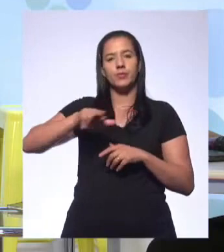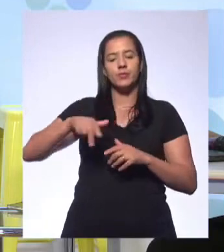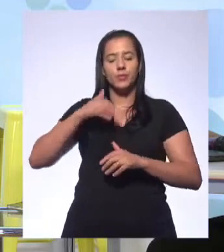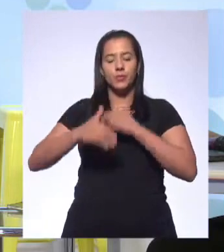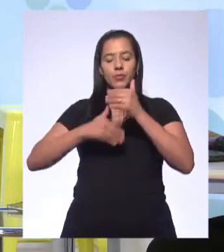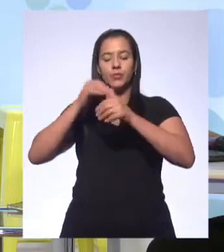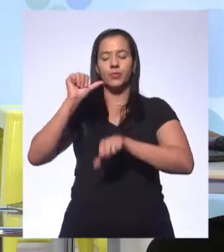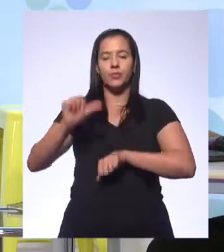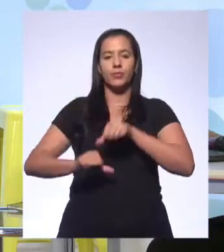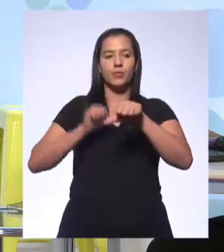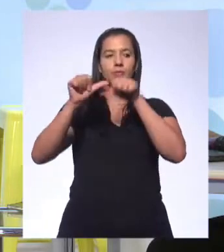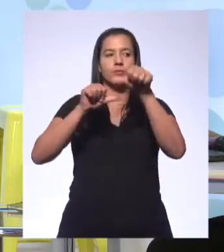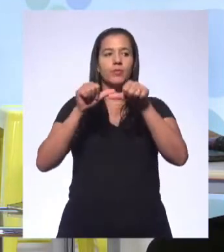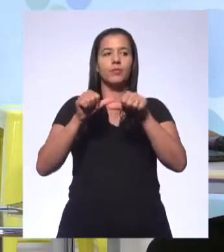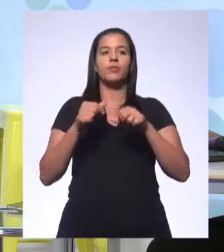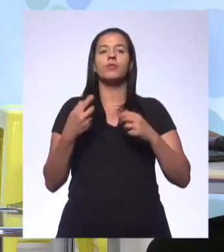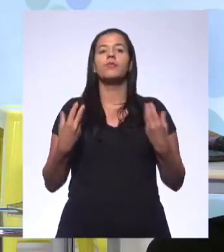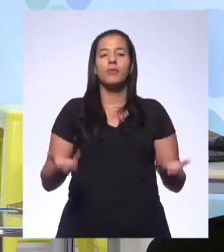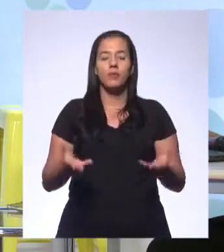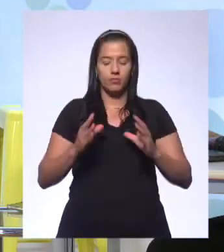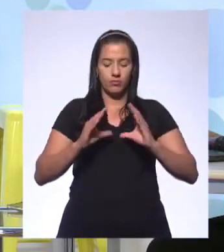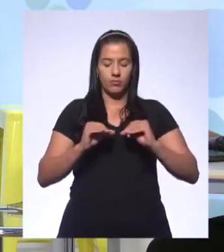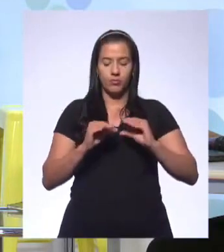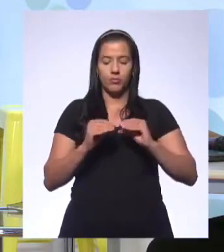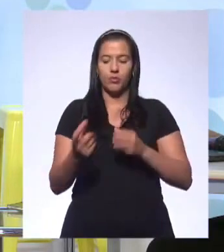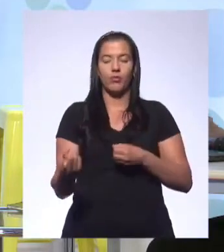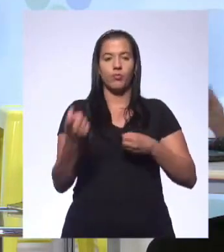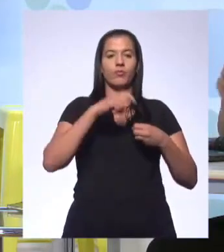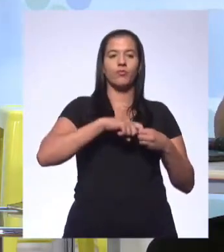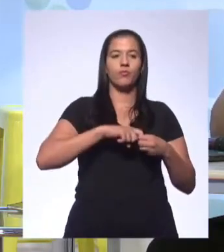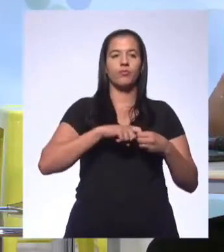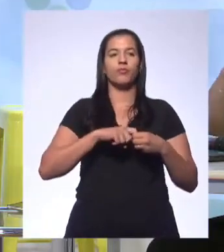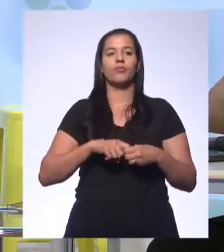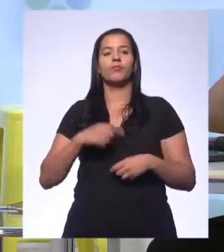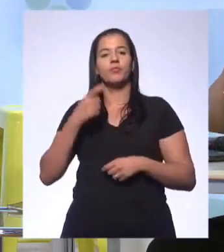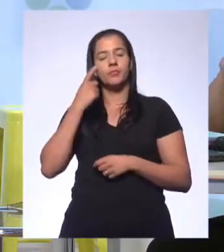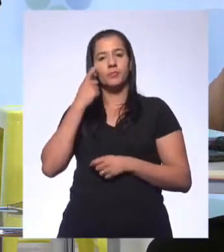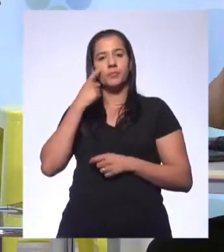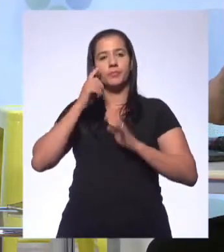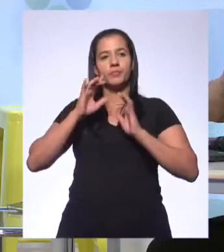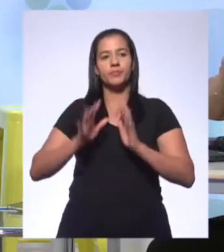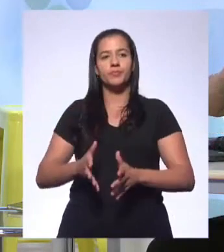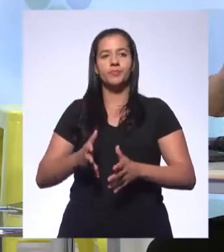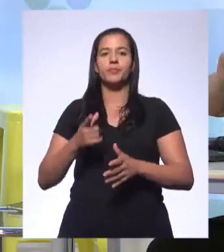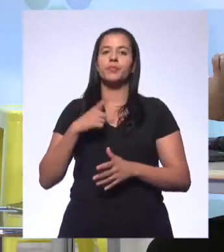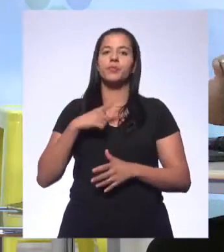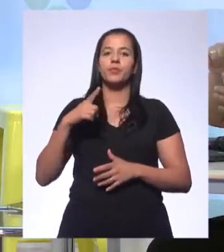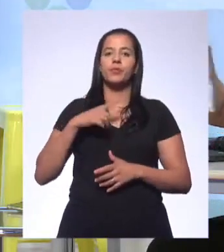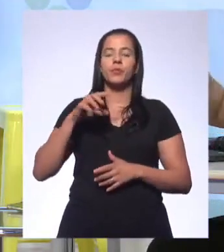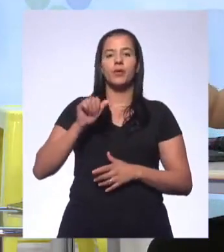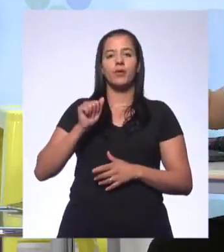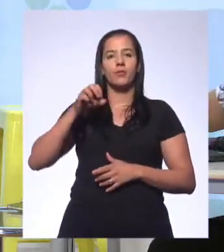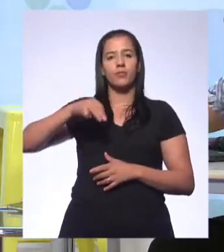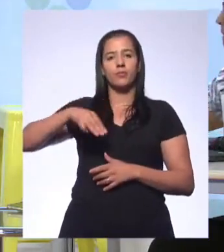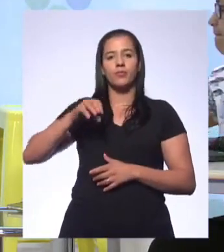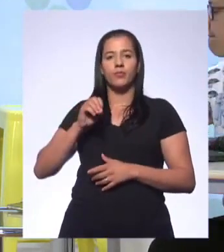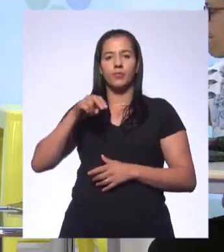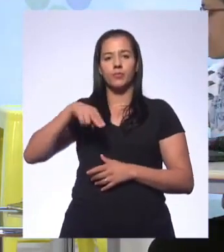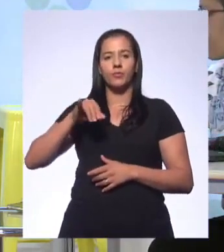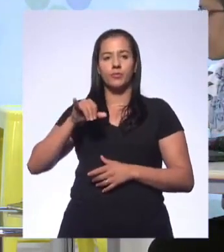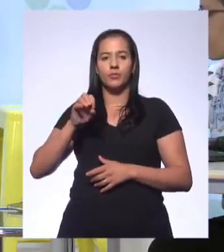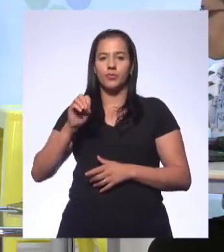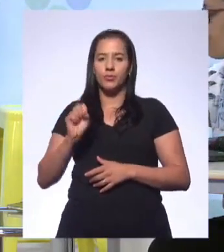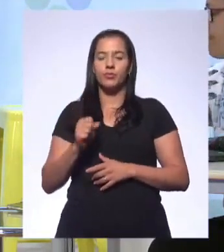nitrogênio que ele vai retornando para o solo, através aí, como nós vimos, do amônio, ok, e